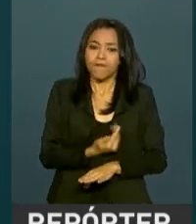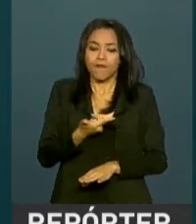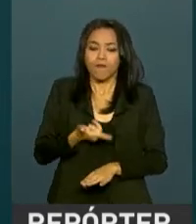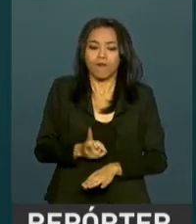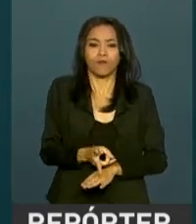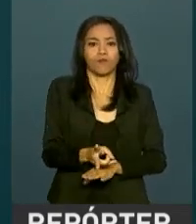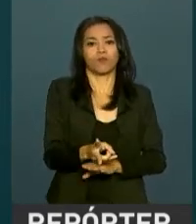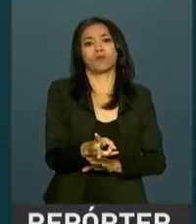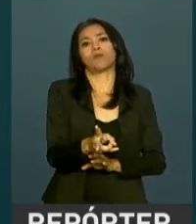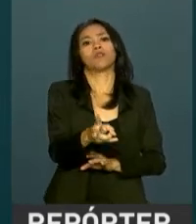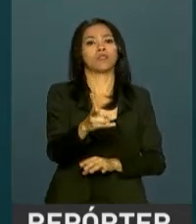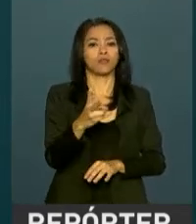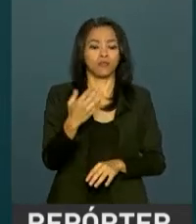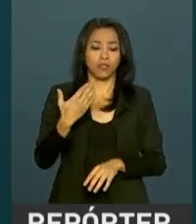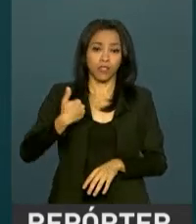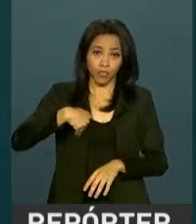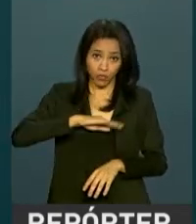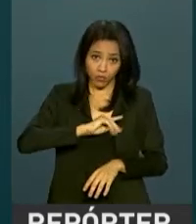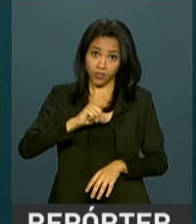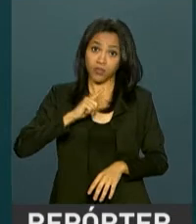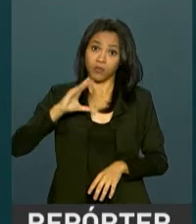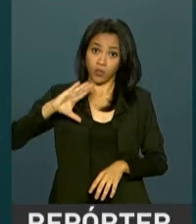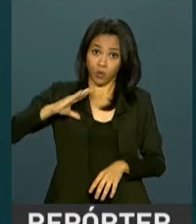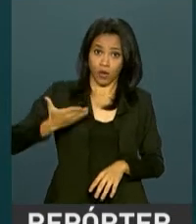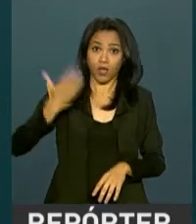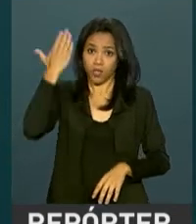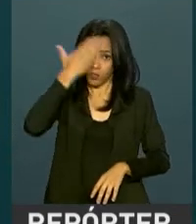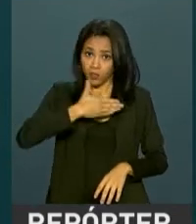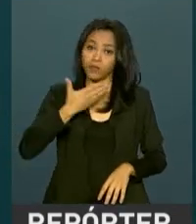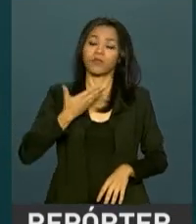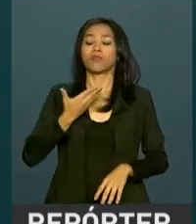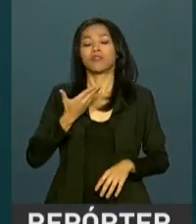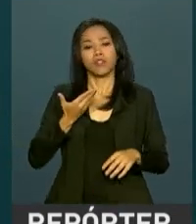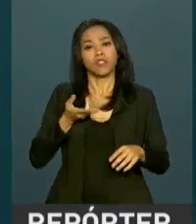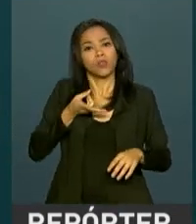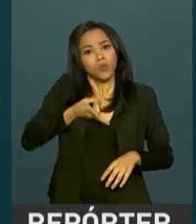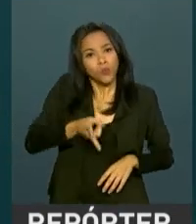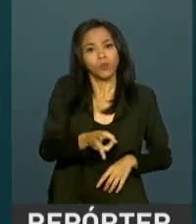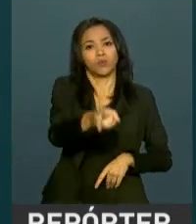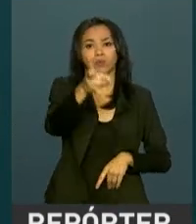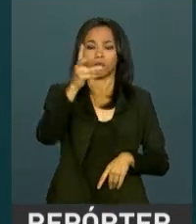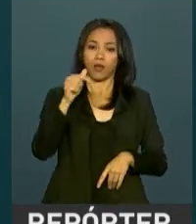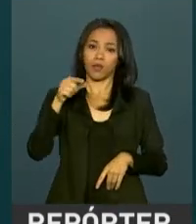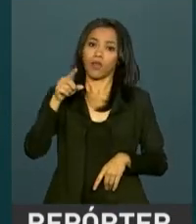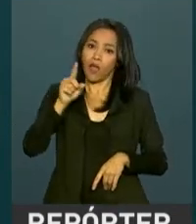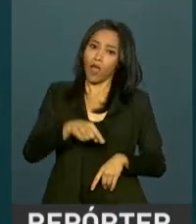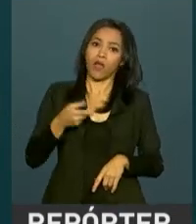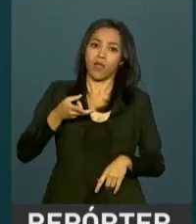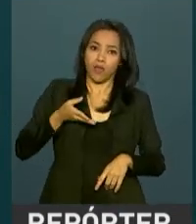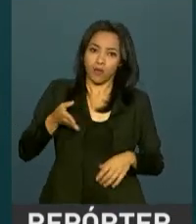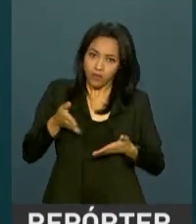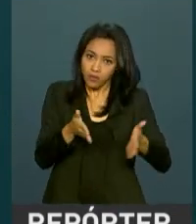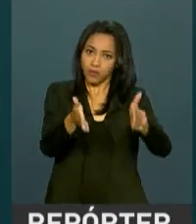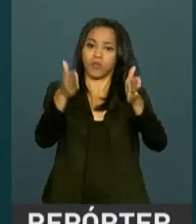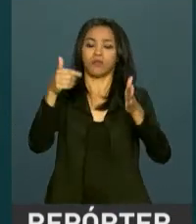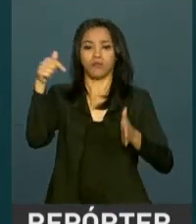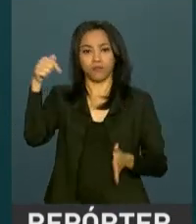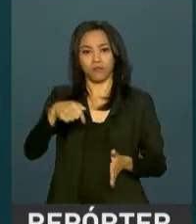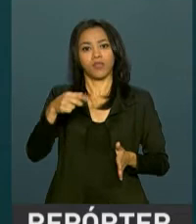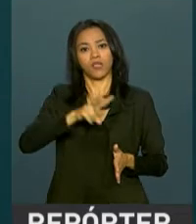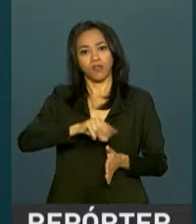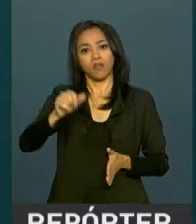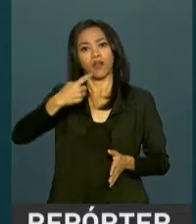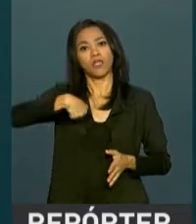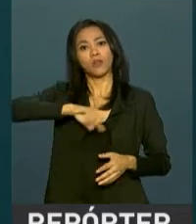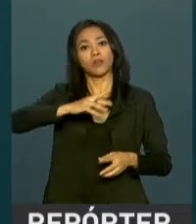é que temos coragem de perseguir este caminho porque este caminho e vai nos